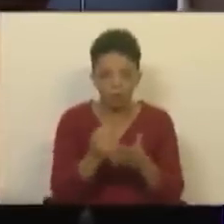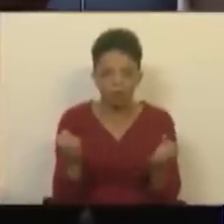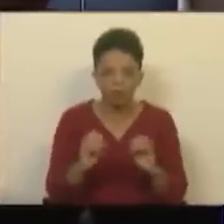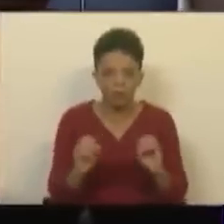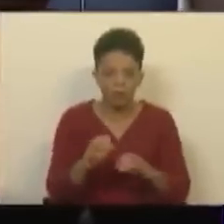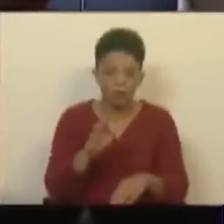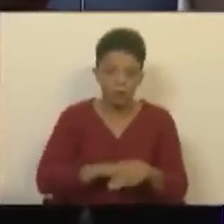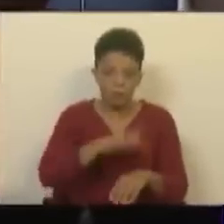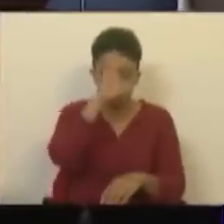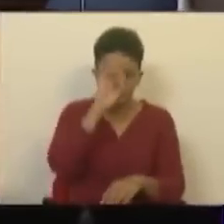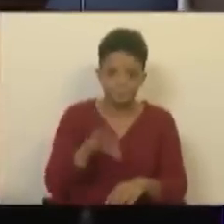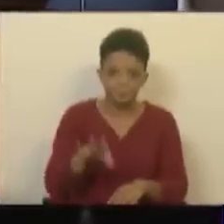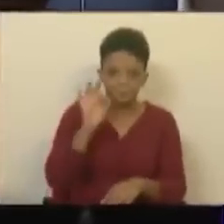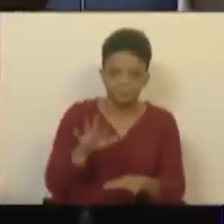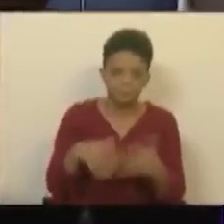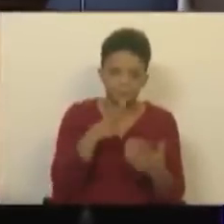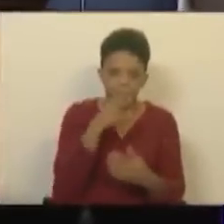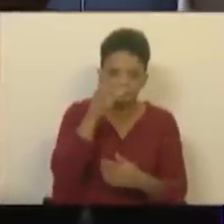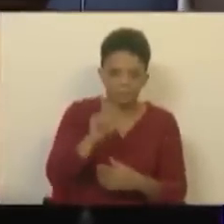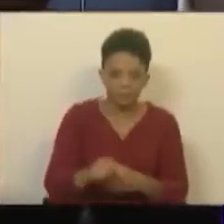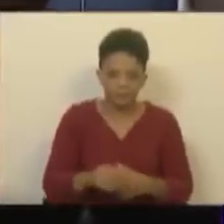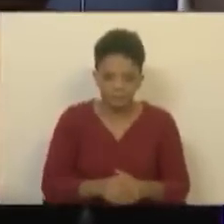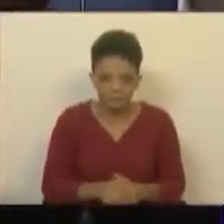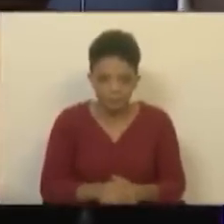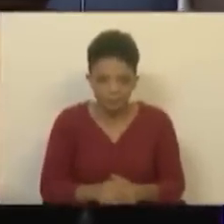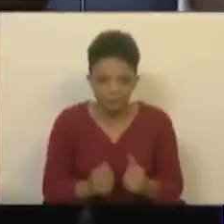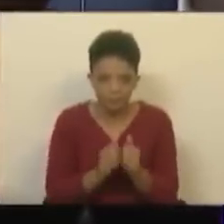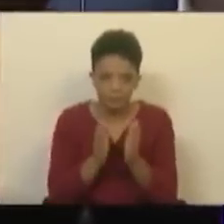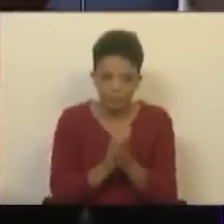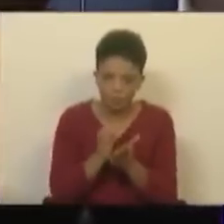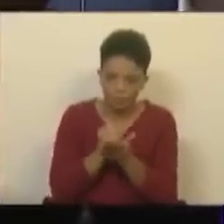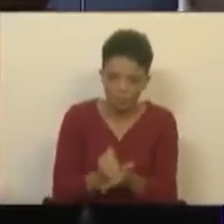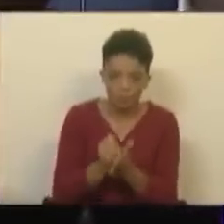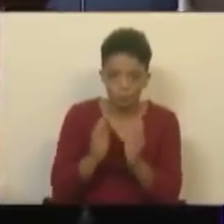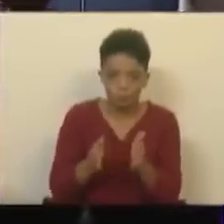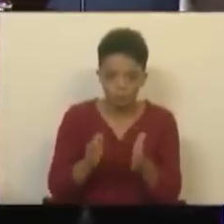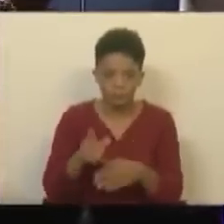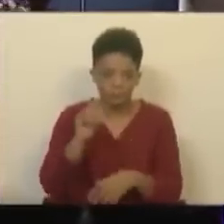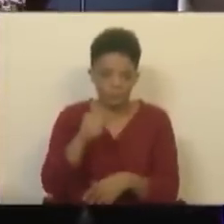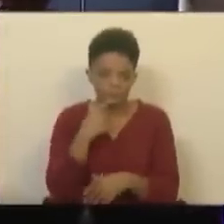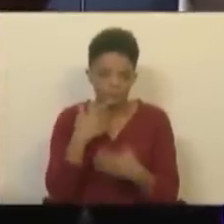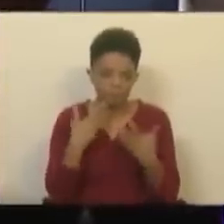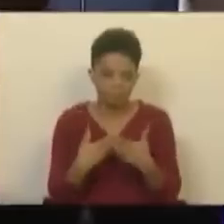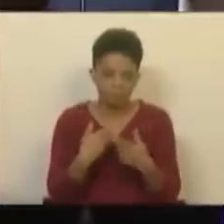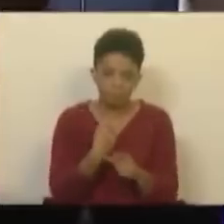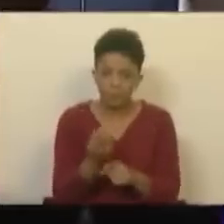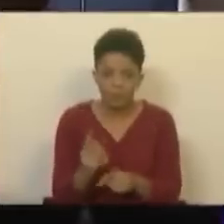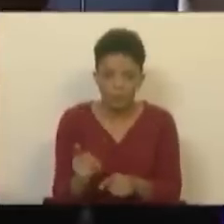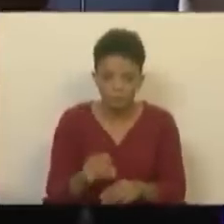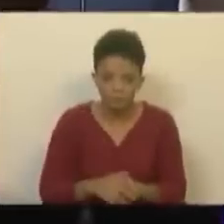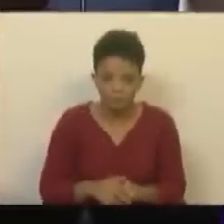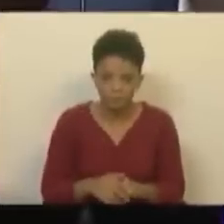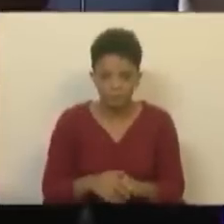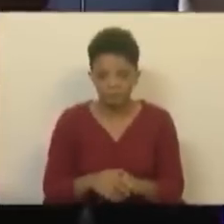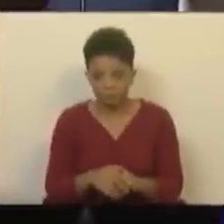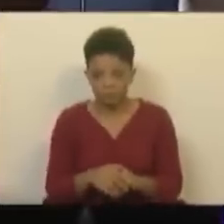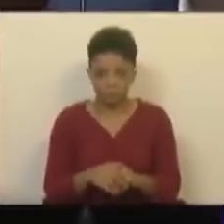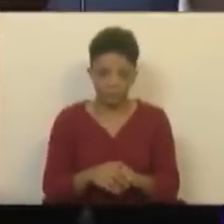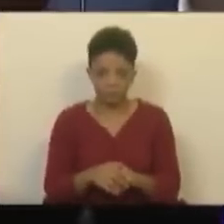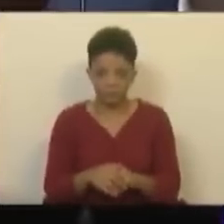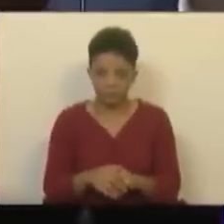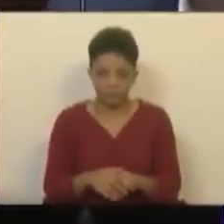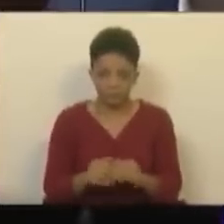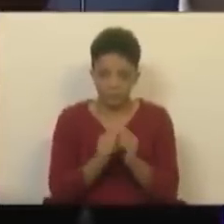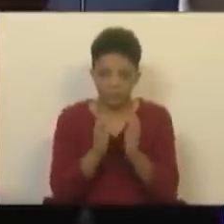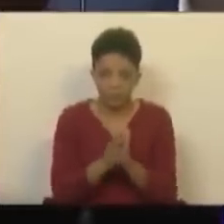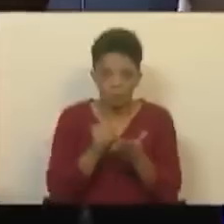apoio para a opção do governo afirmou que nem todas as estruturas devem ser apoiadas e a questão que se coloca é porque não porque é que por